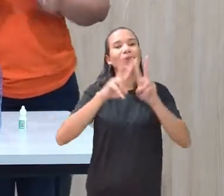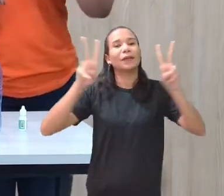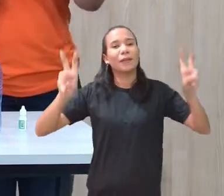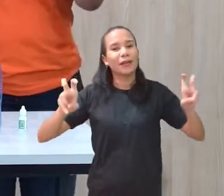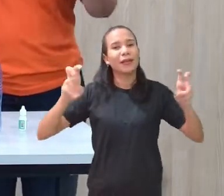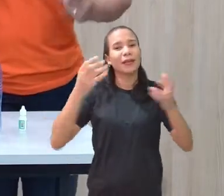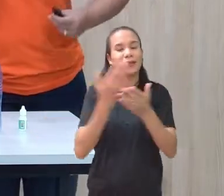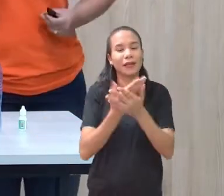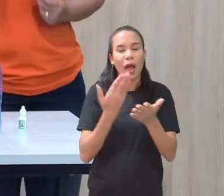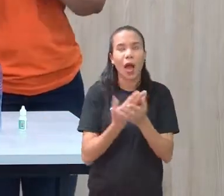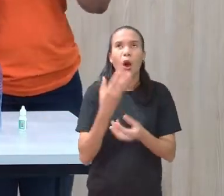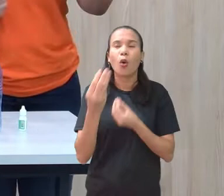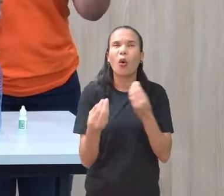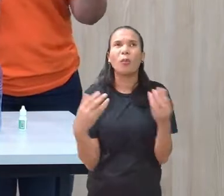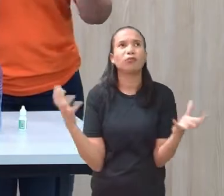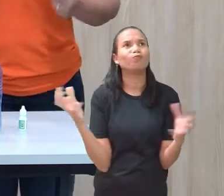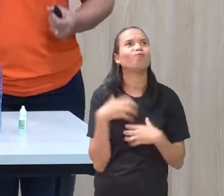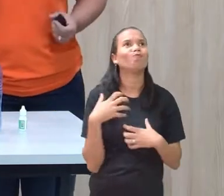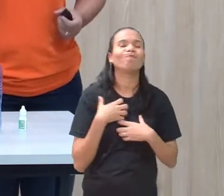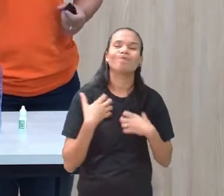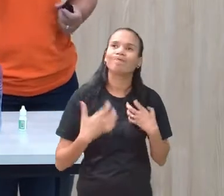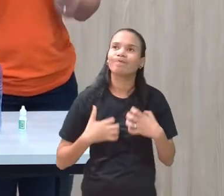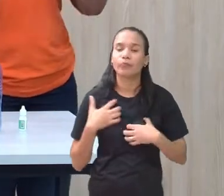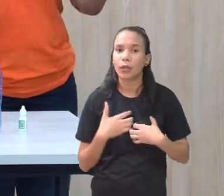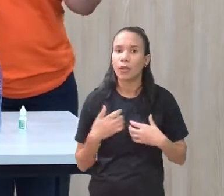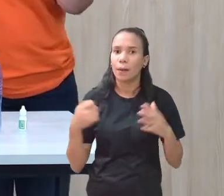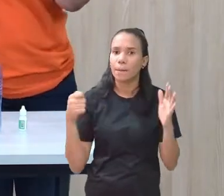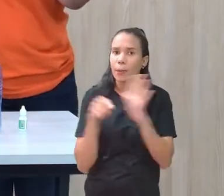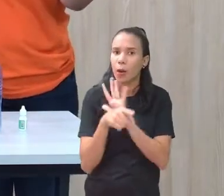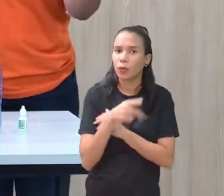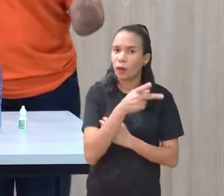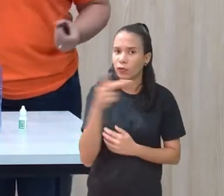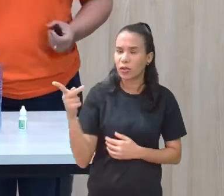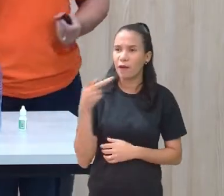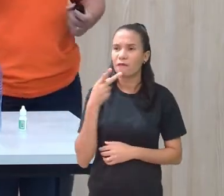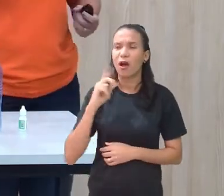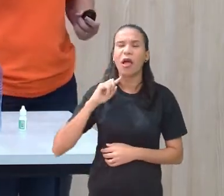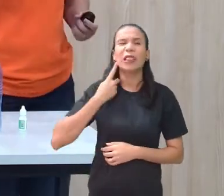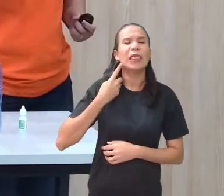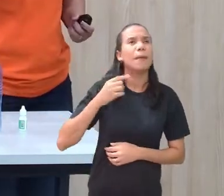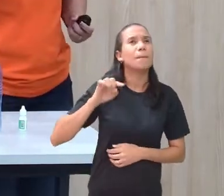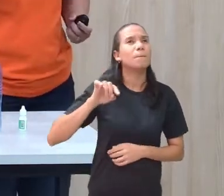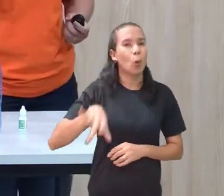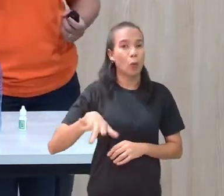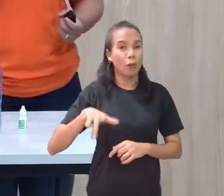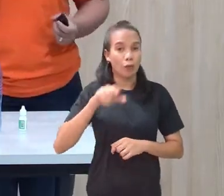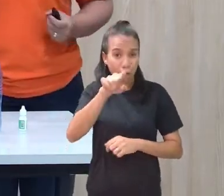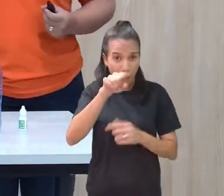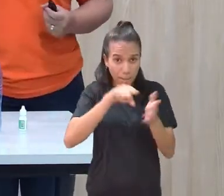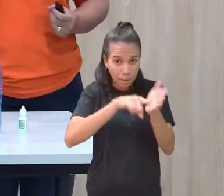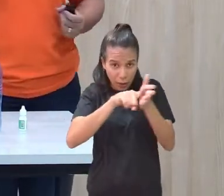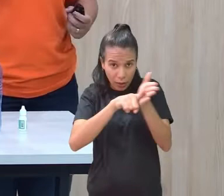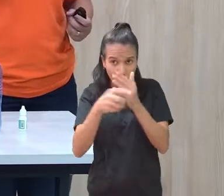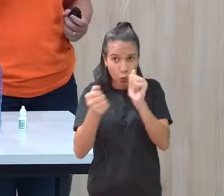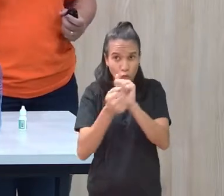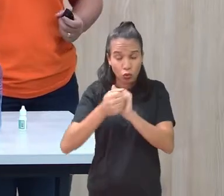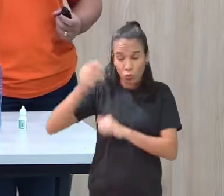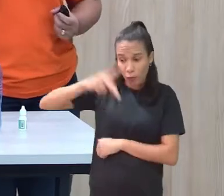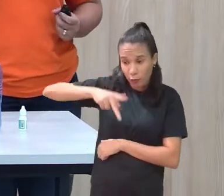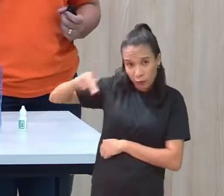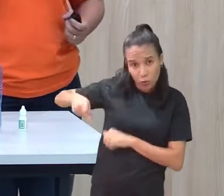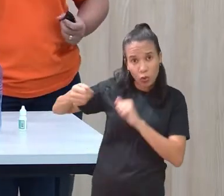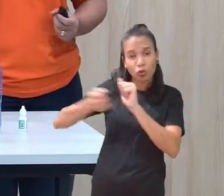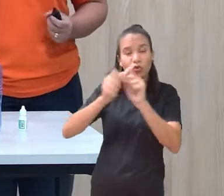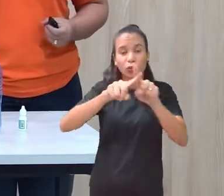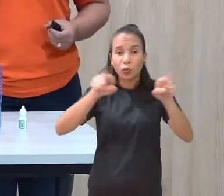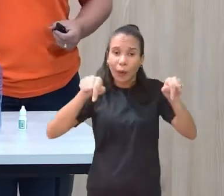uma inquietação. Eu quero perguntar, já que a gente está falando de poluição, eu quero que você pesquise aí, junto com a sua professora, sua